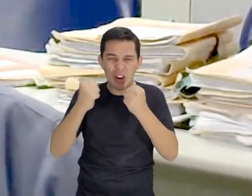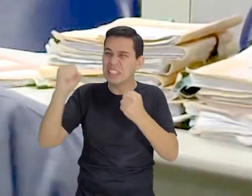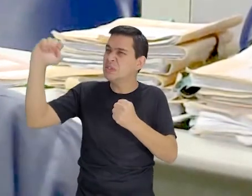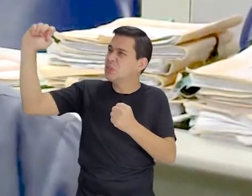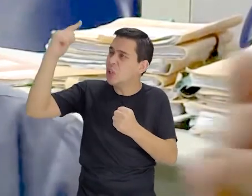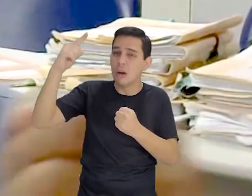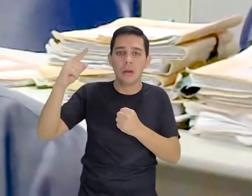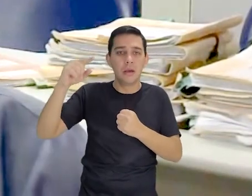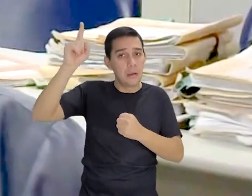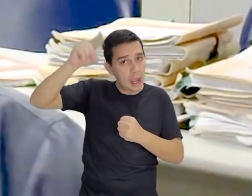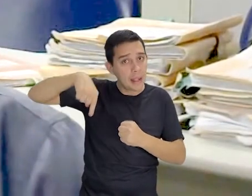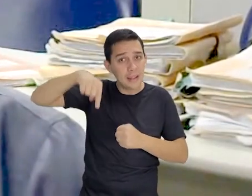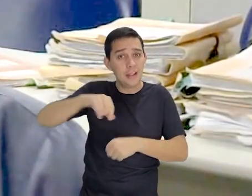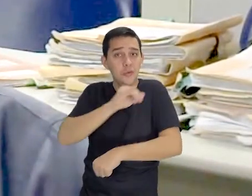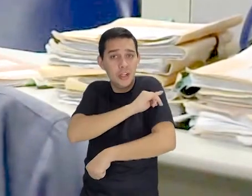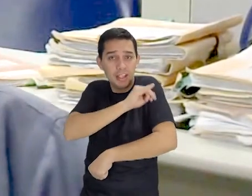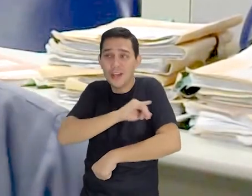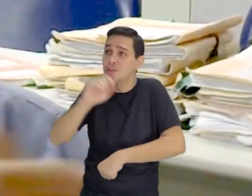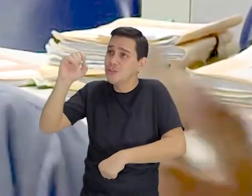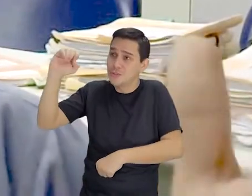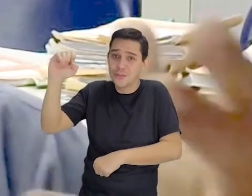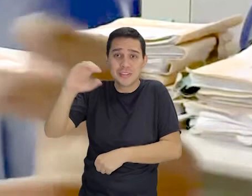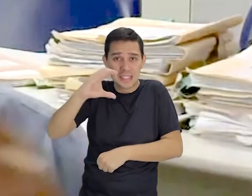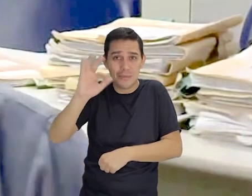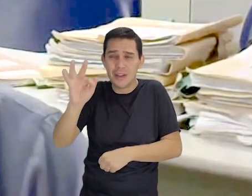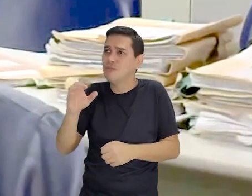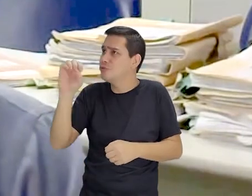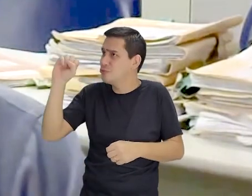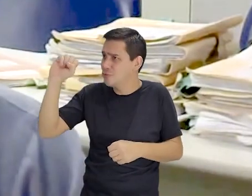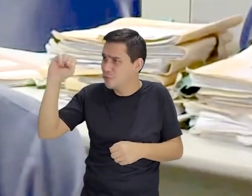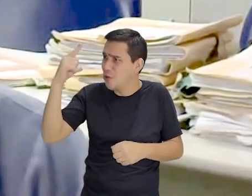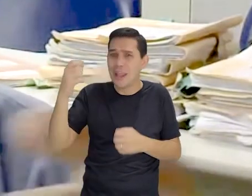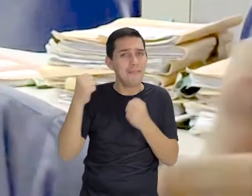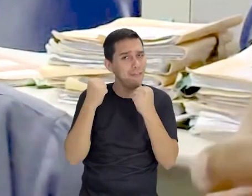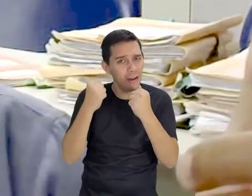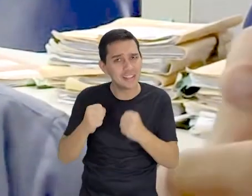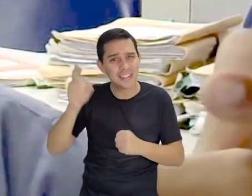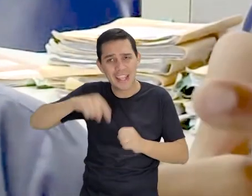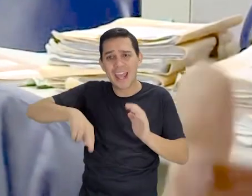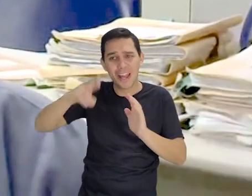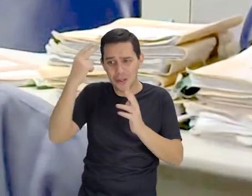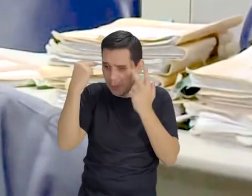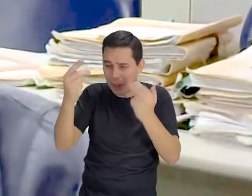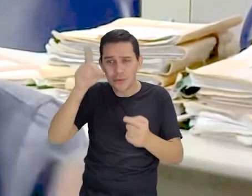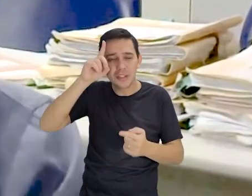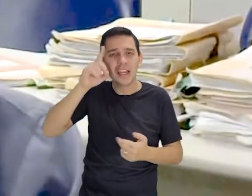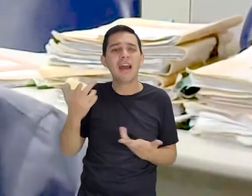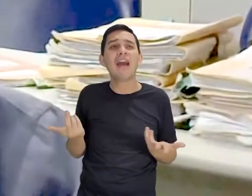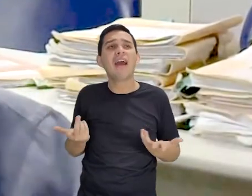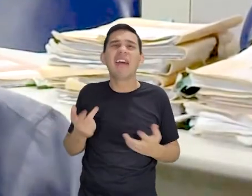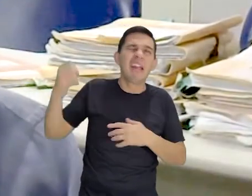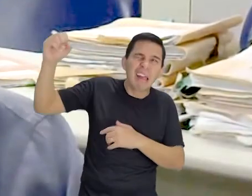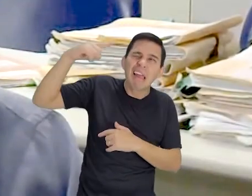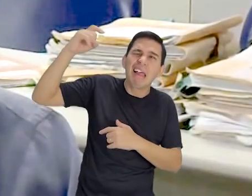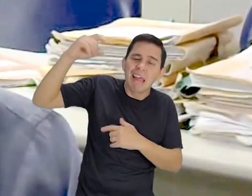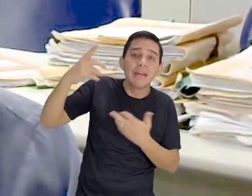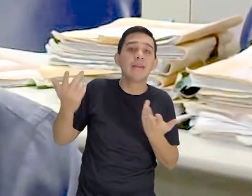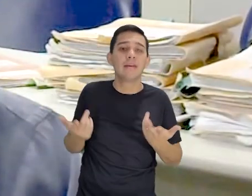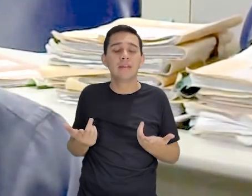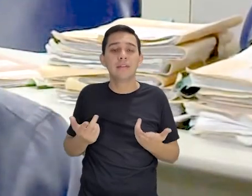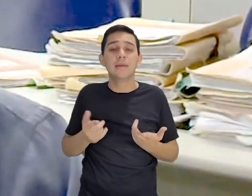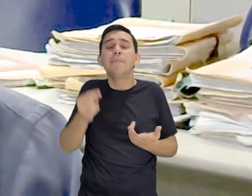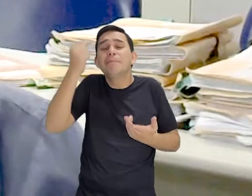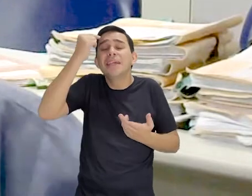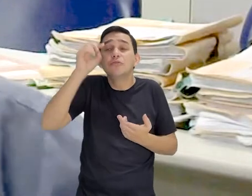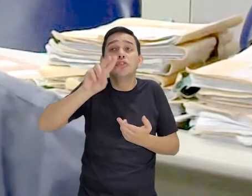região dos lagos, é a regra na cidade de Cabo Frio? Como eu faço para me deslocar num dia de fortes chuvas? Será que eu posso falar em autonomia